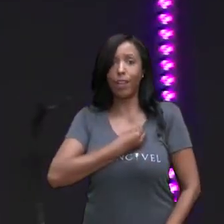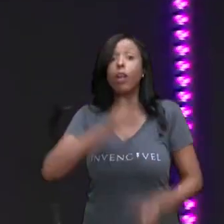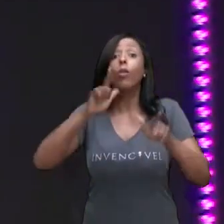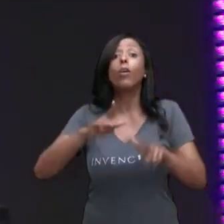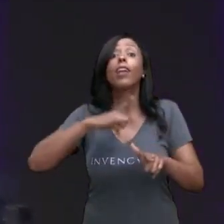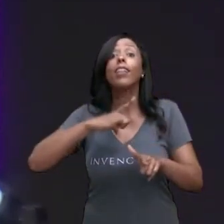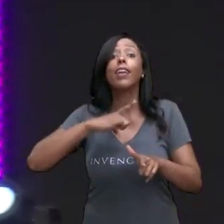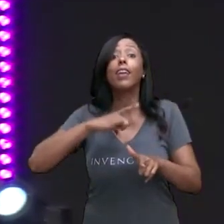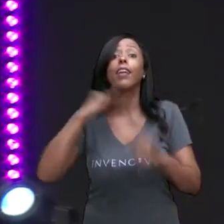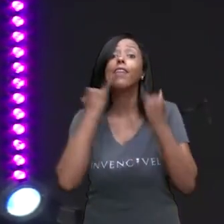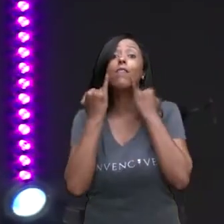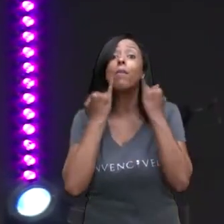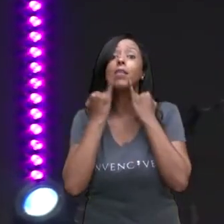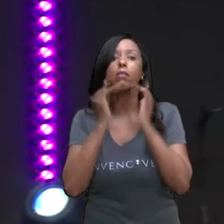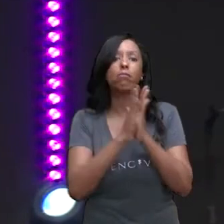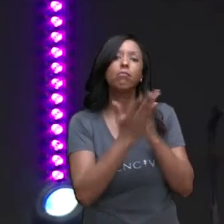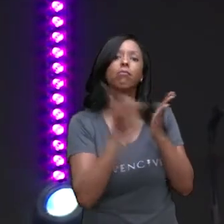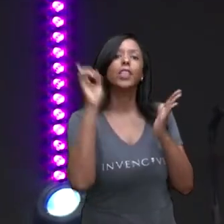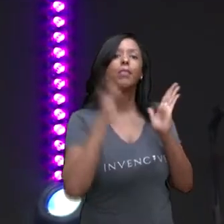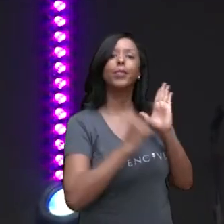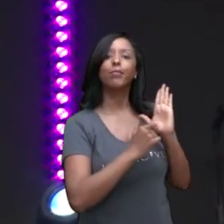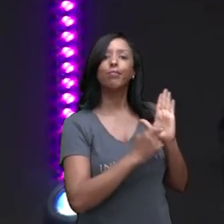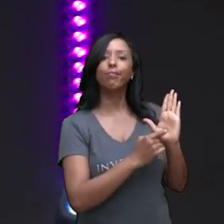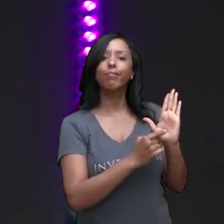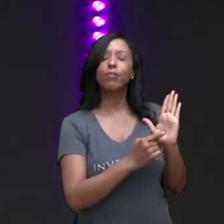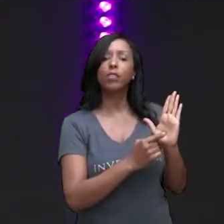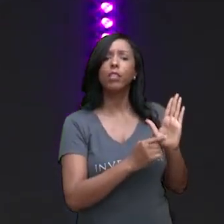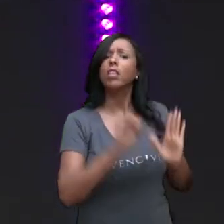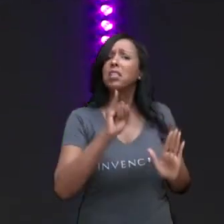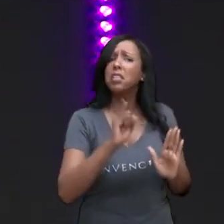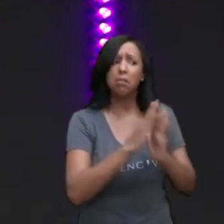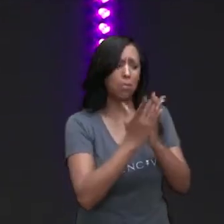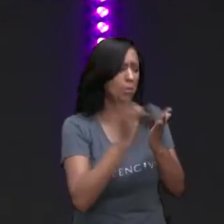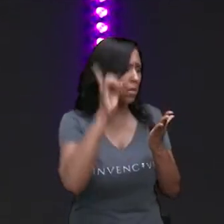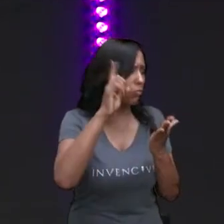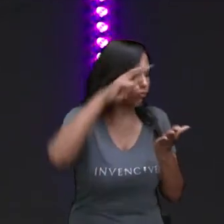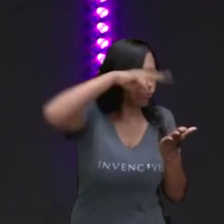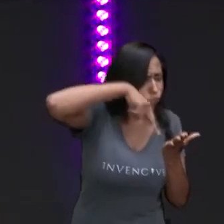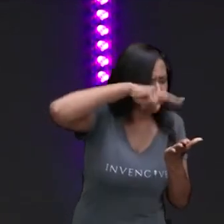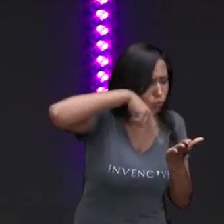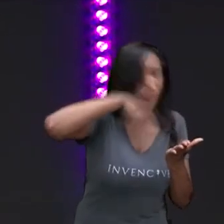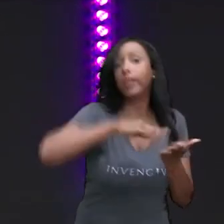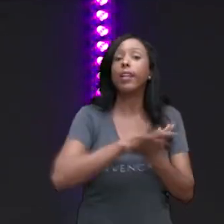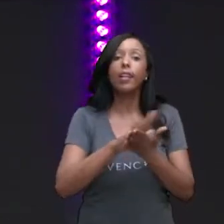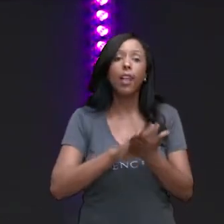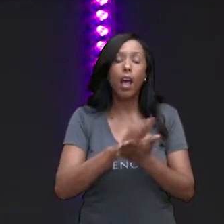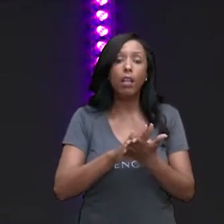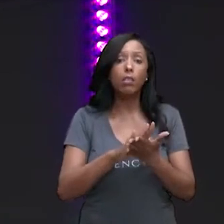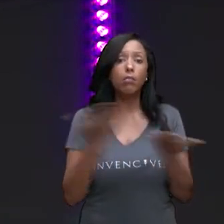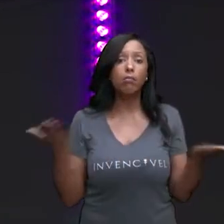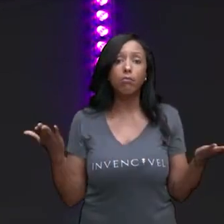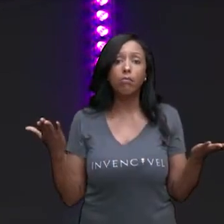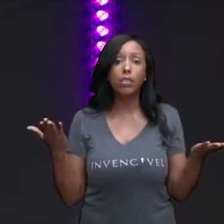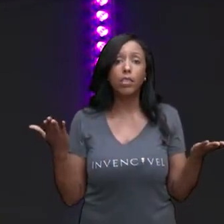Se a gente não consulta o manual, a gente não entende os propósitos, não entende as